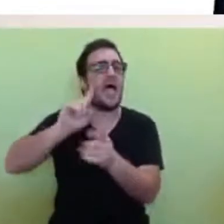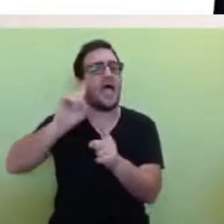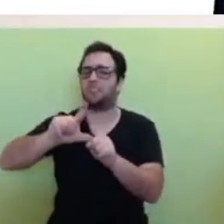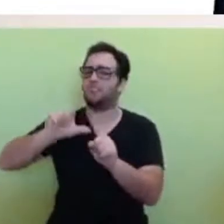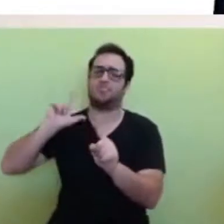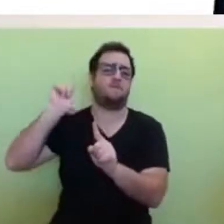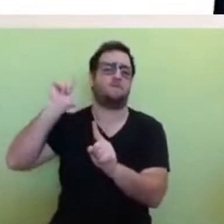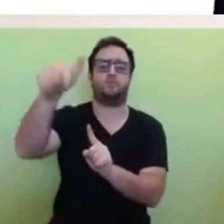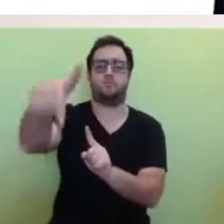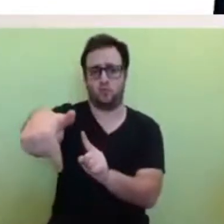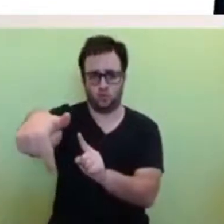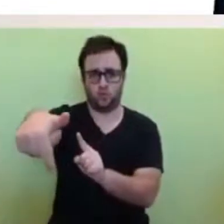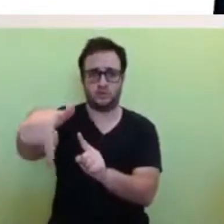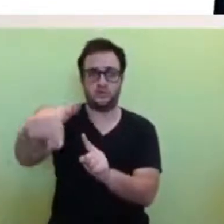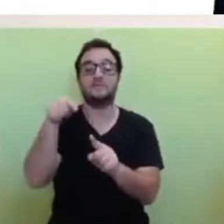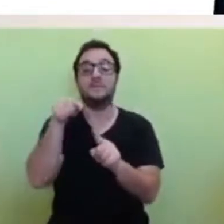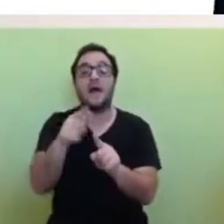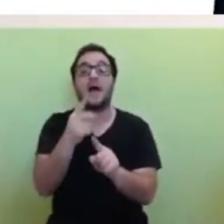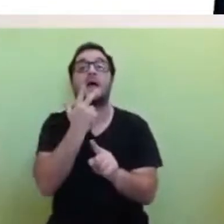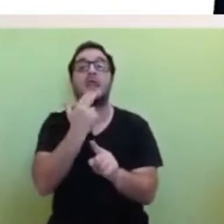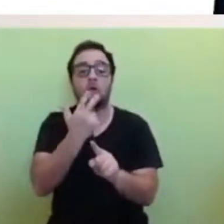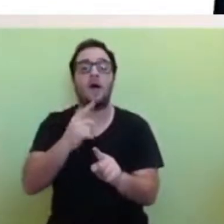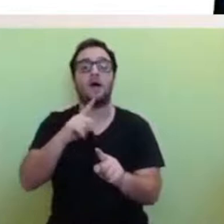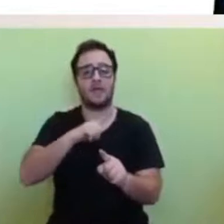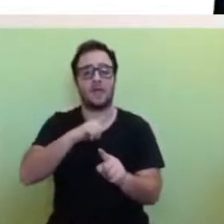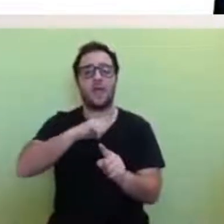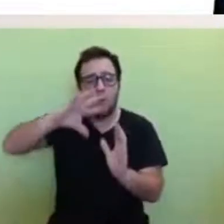mundo que não têm escrita.